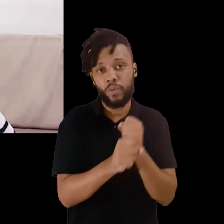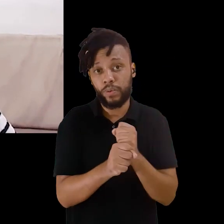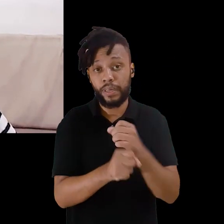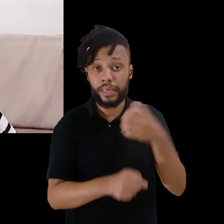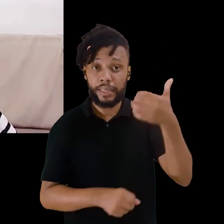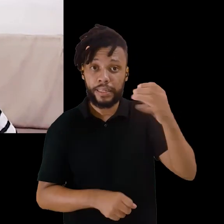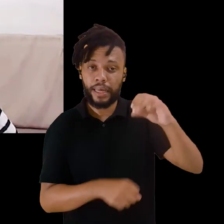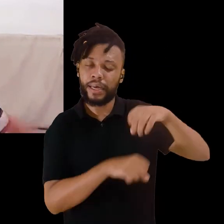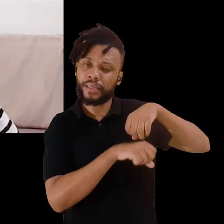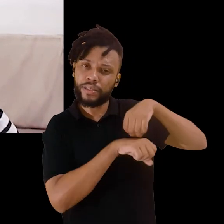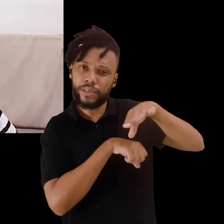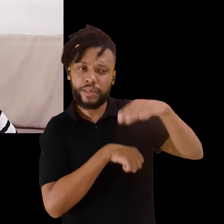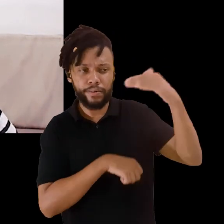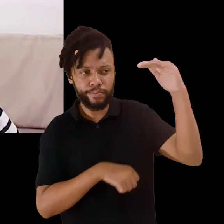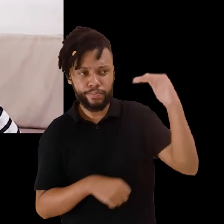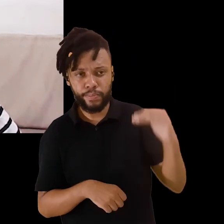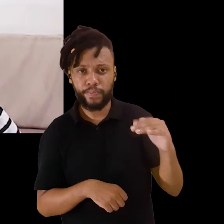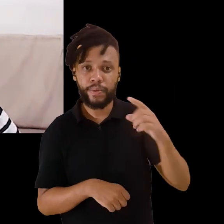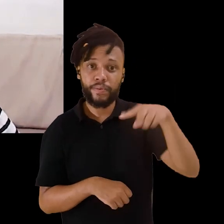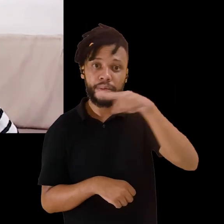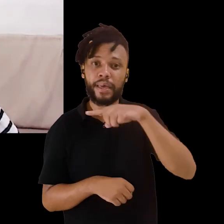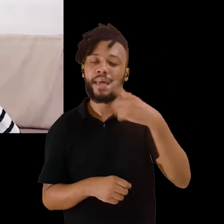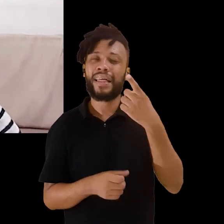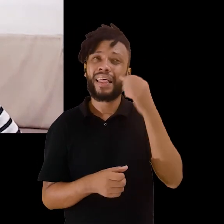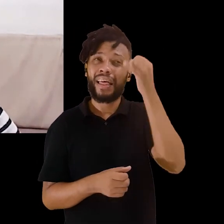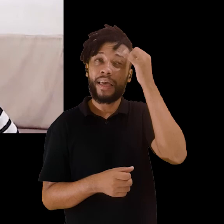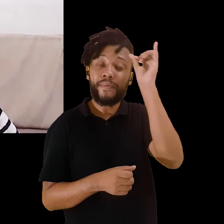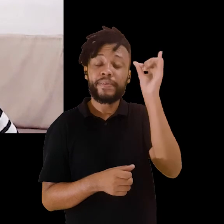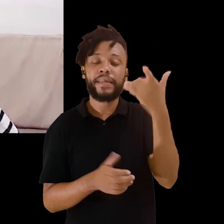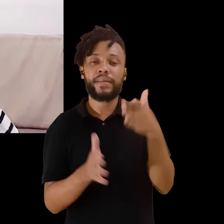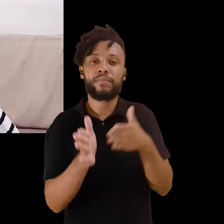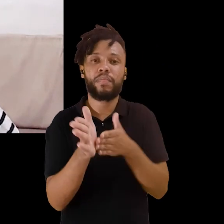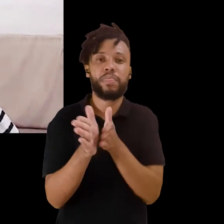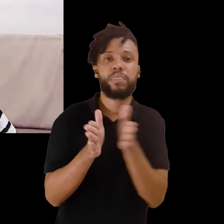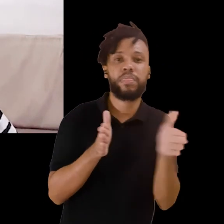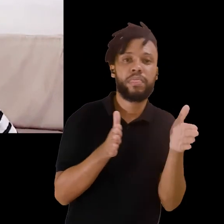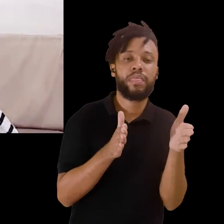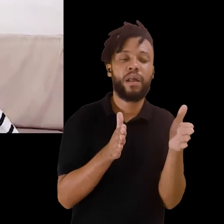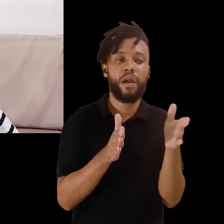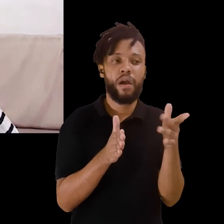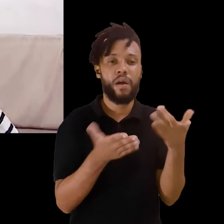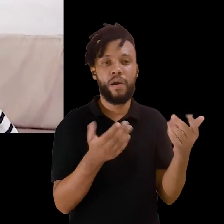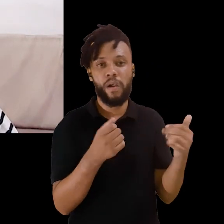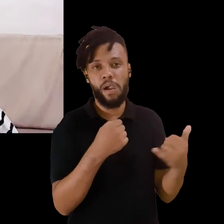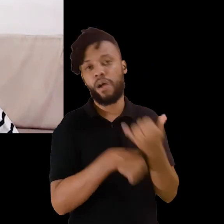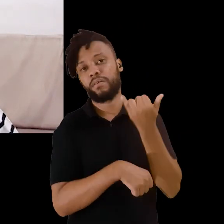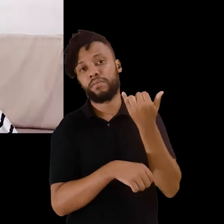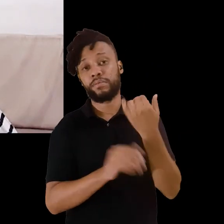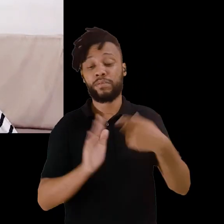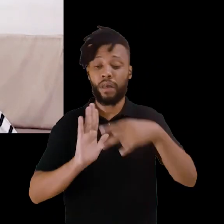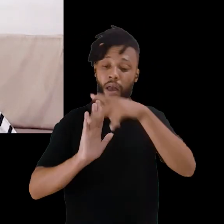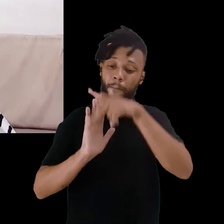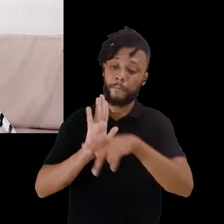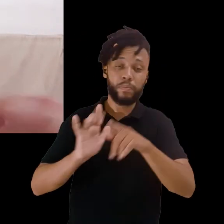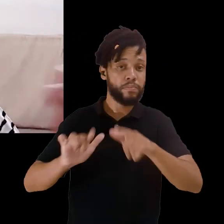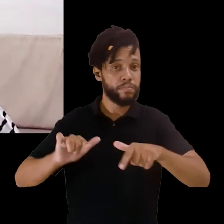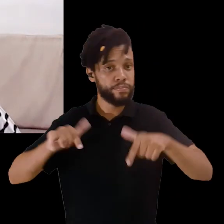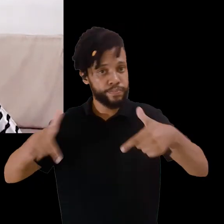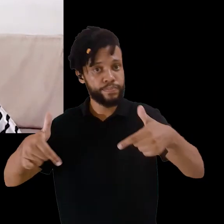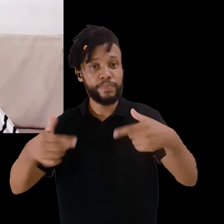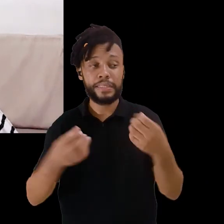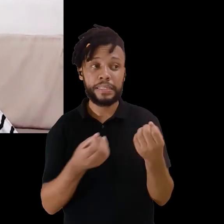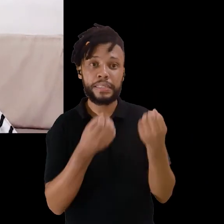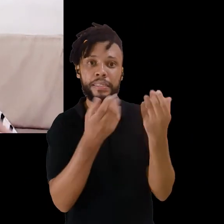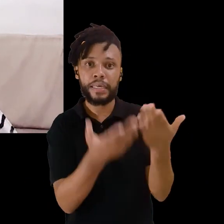10 dicas para você não cair em nenhuma roubada durante toda a execução do seu projeto